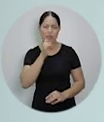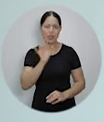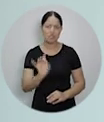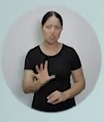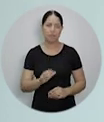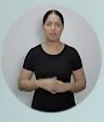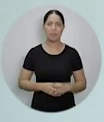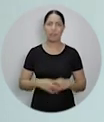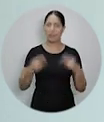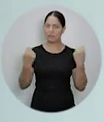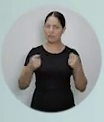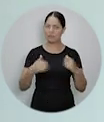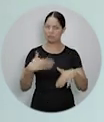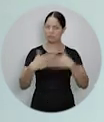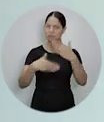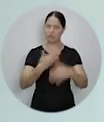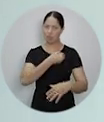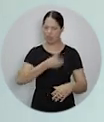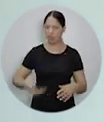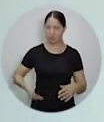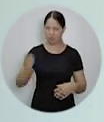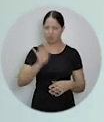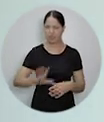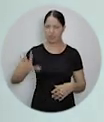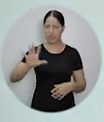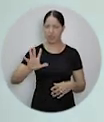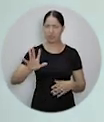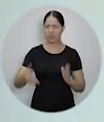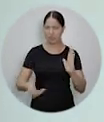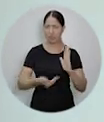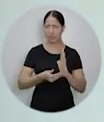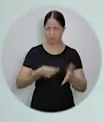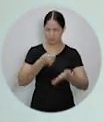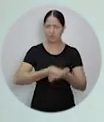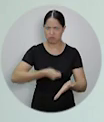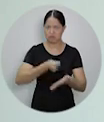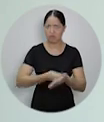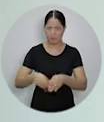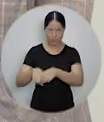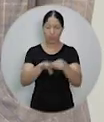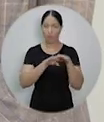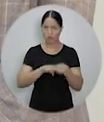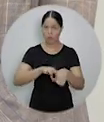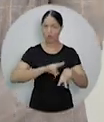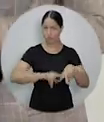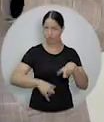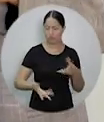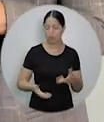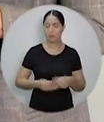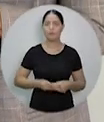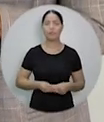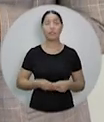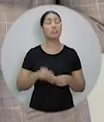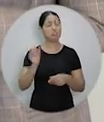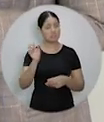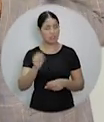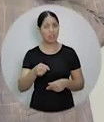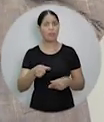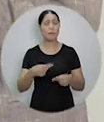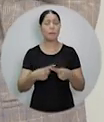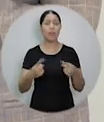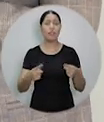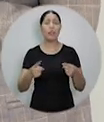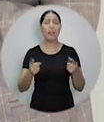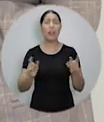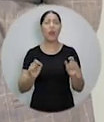muito ainda que o governo federal possa avançar. E a Câmara dos Deputados luta por mais igualdade? Exatamente. E esse filtro, ele